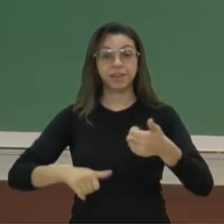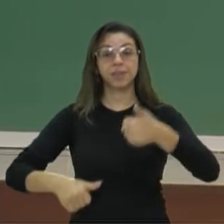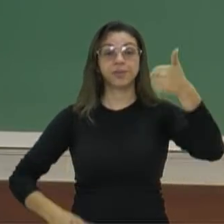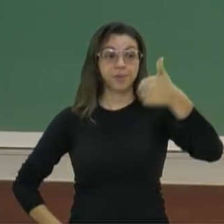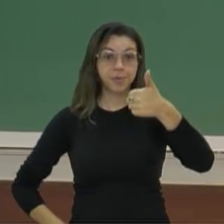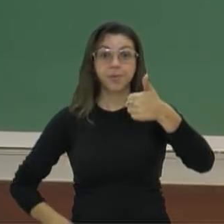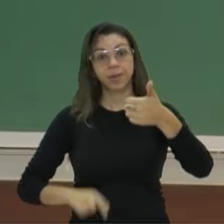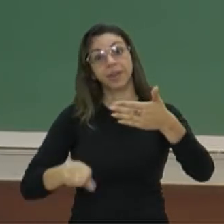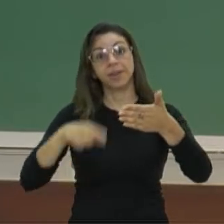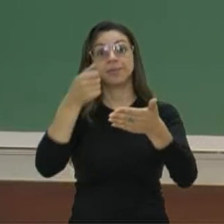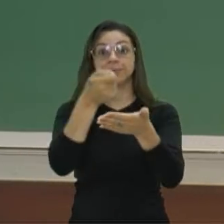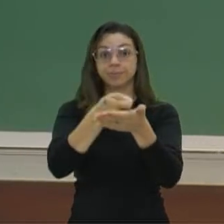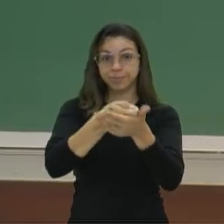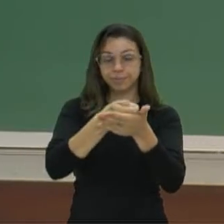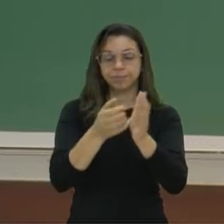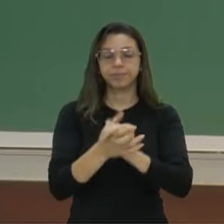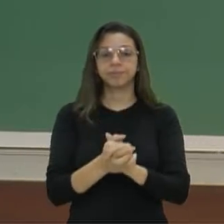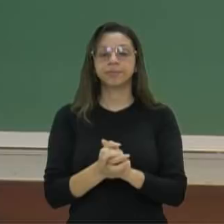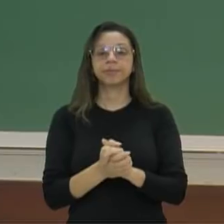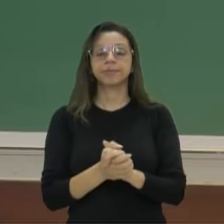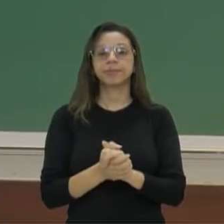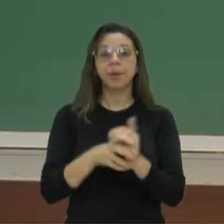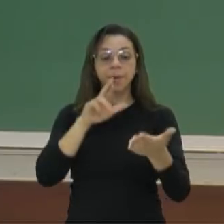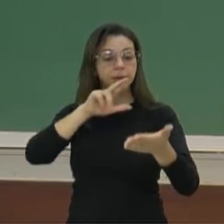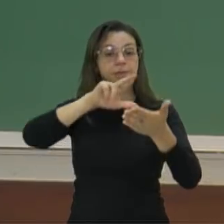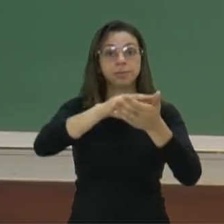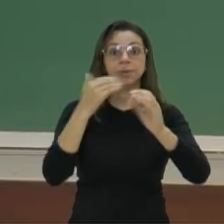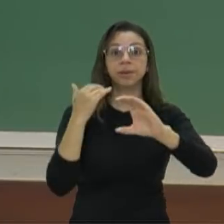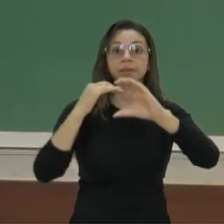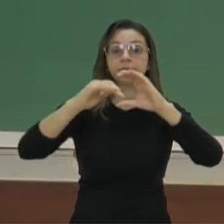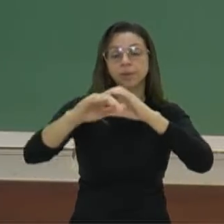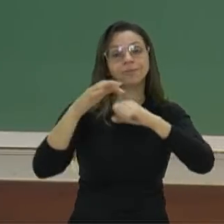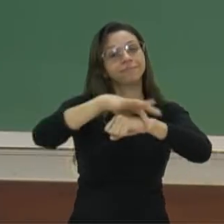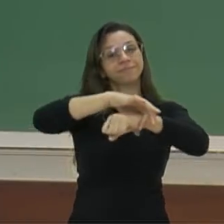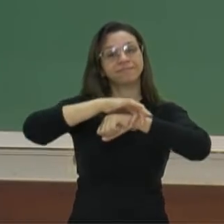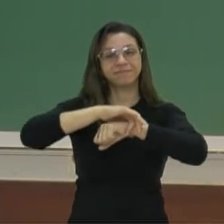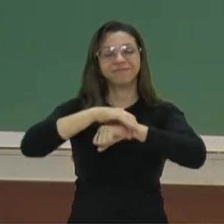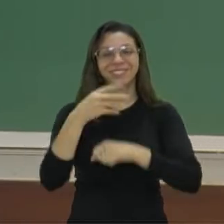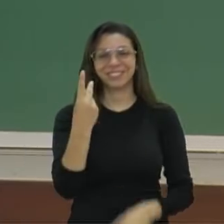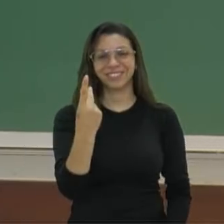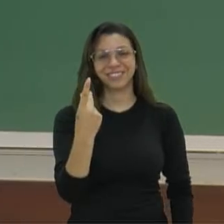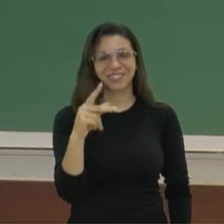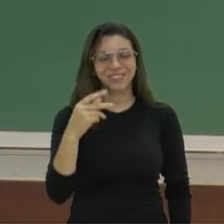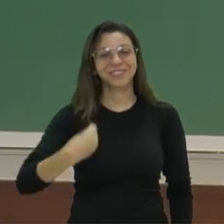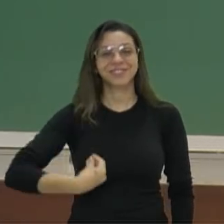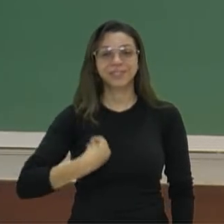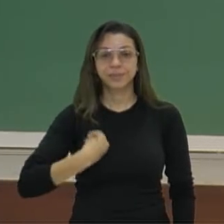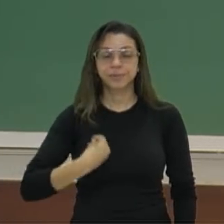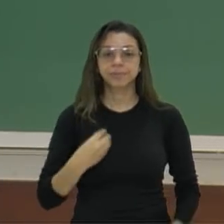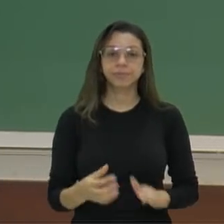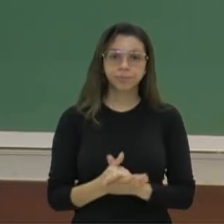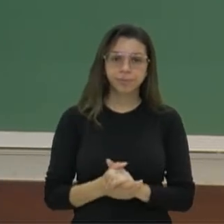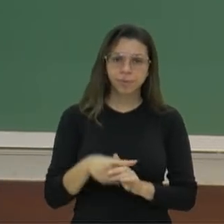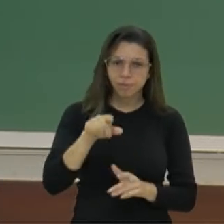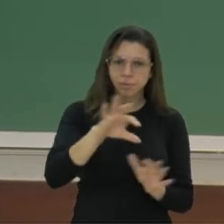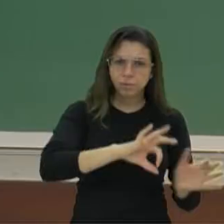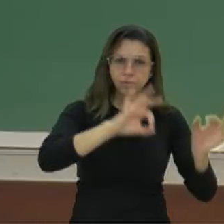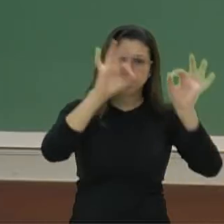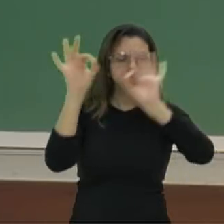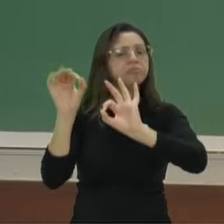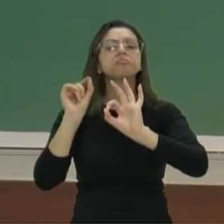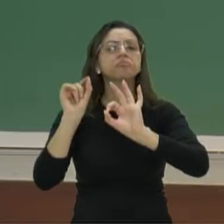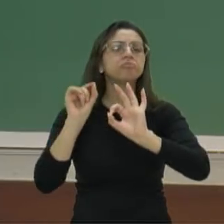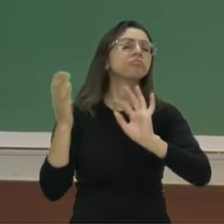Acesse, resolva e envie a sua atividade. A sua presença está garantida. Fora isso, você está assistindo as aulas por